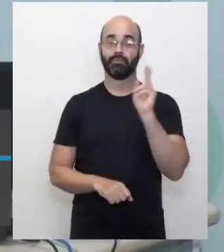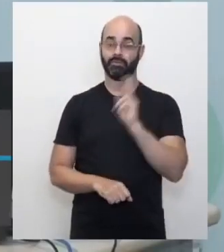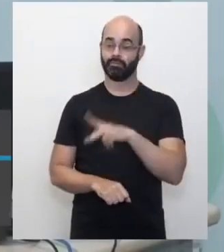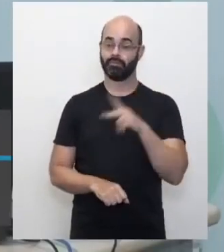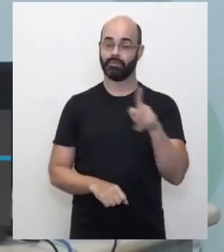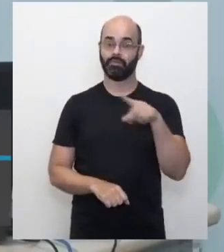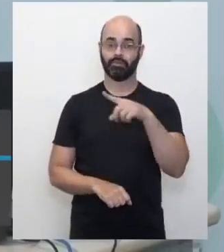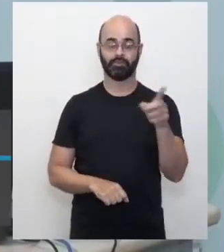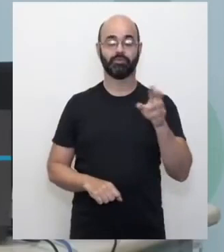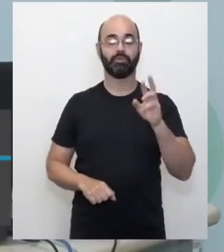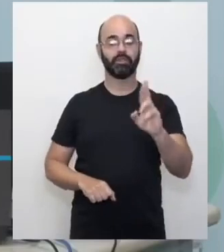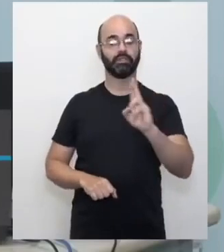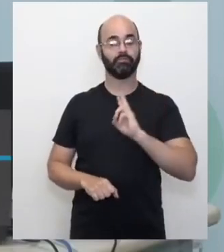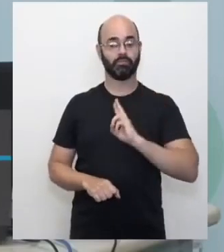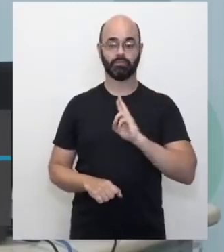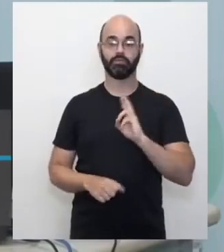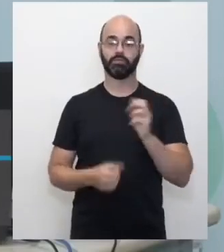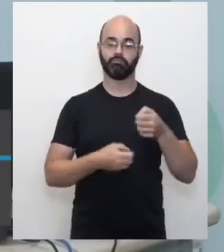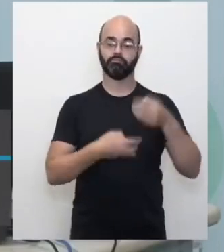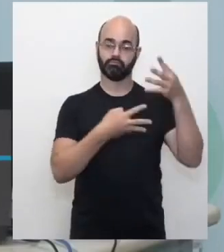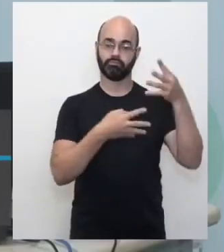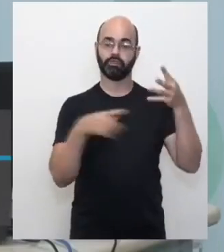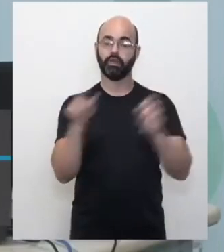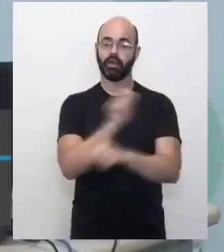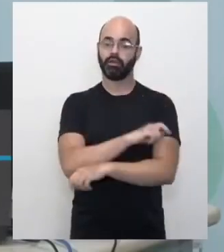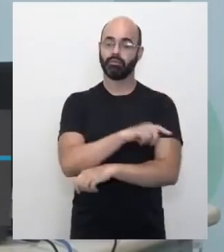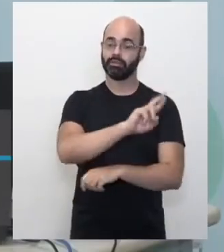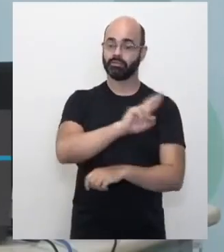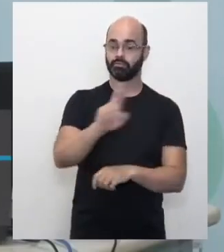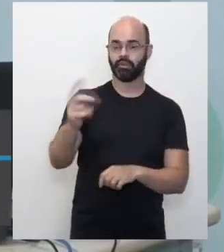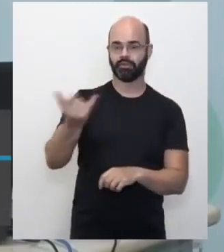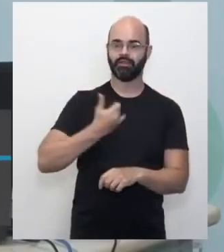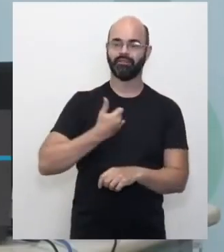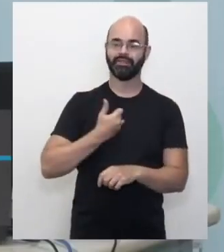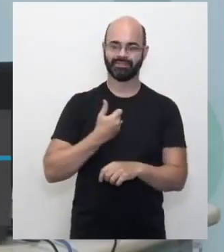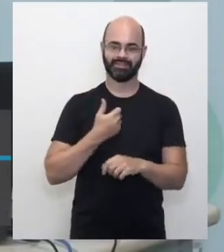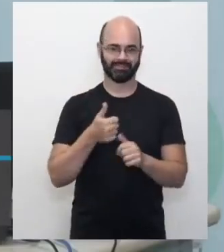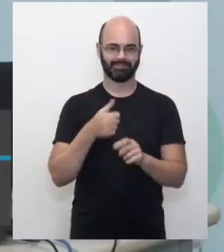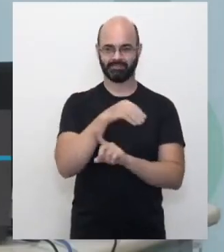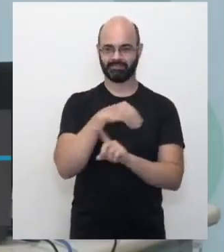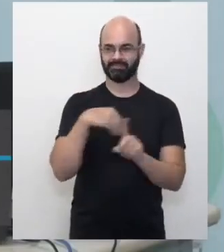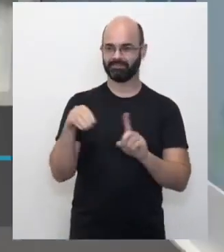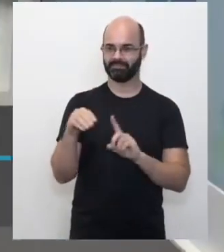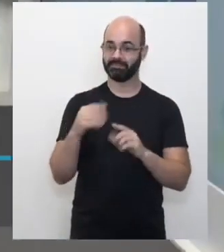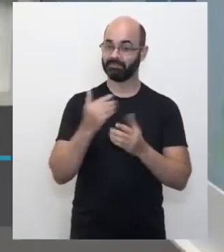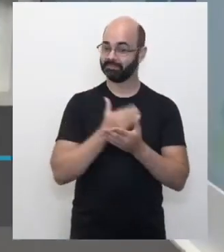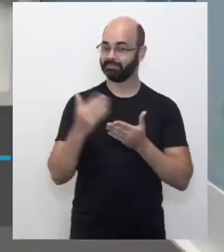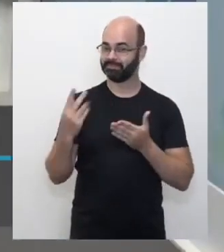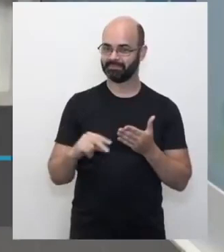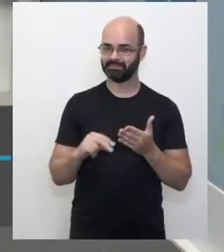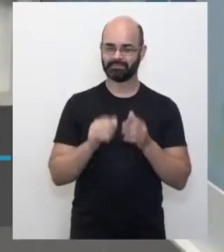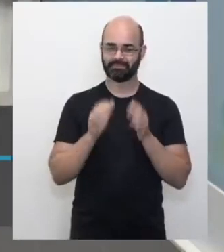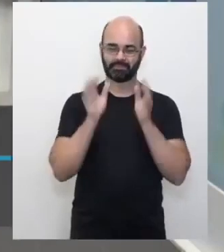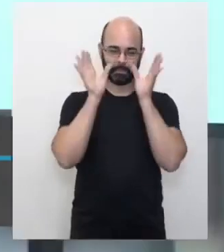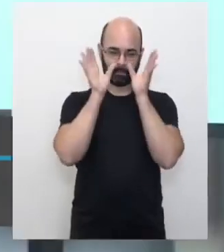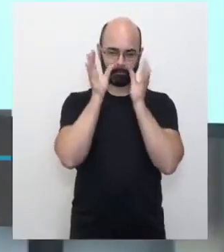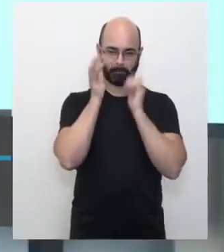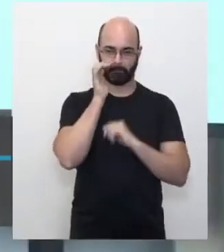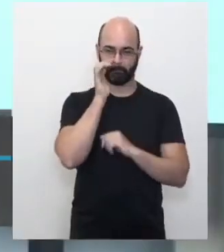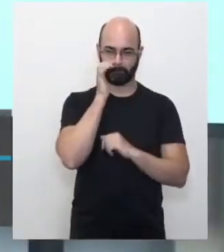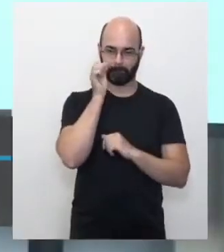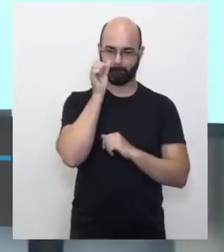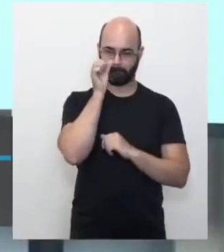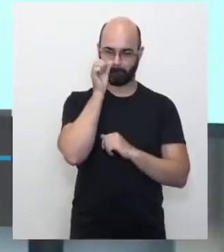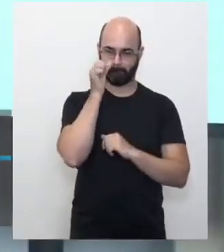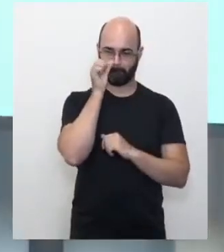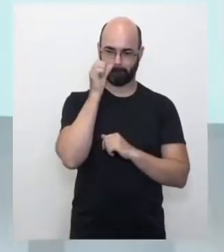as respostas dos seus alunos das atividades. Vamos compartilhar? E vamos começar, professora Roberta? Vamos, então vamos lá. Objetivos